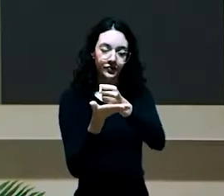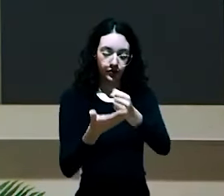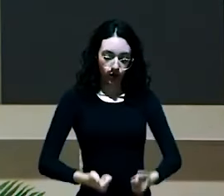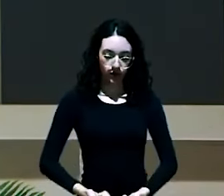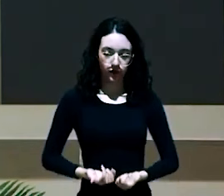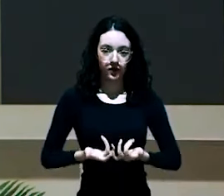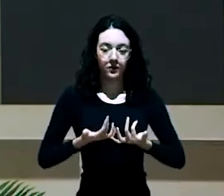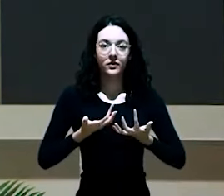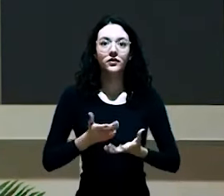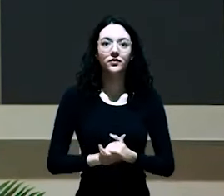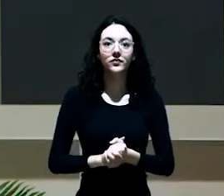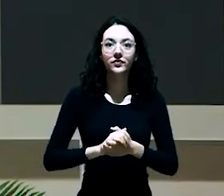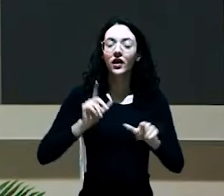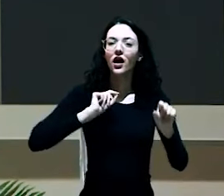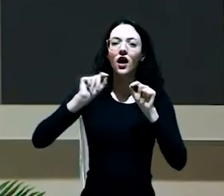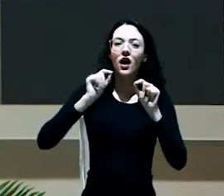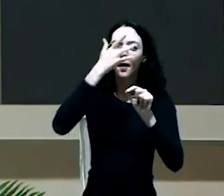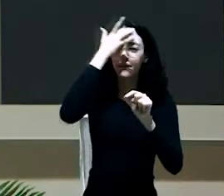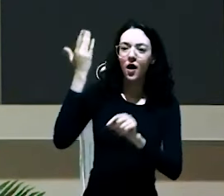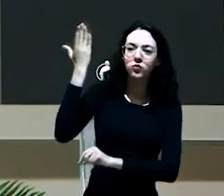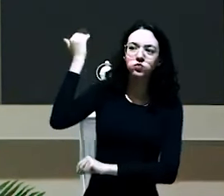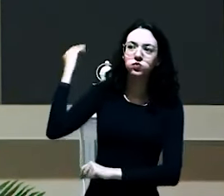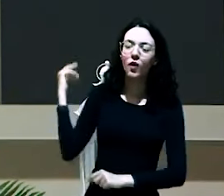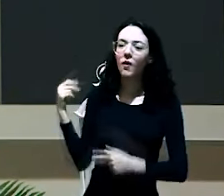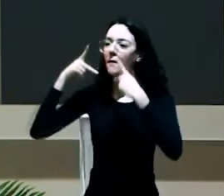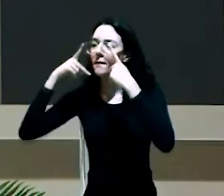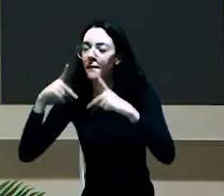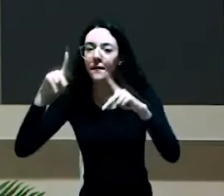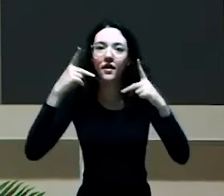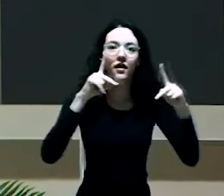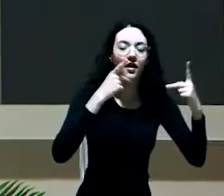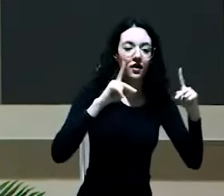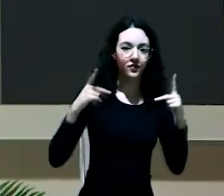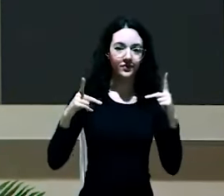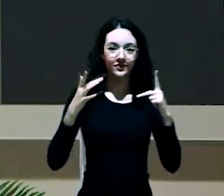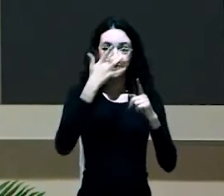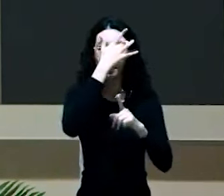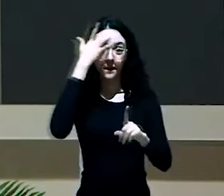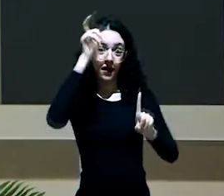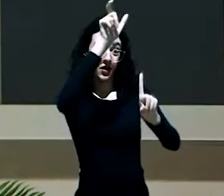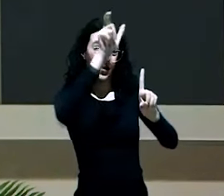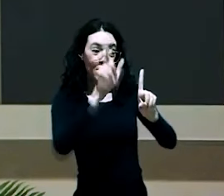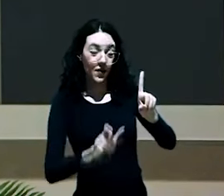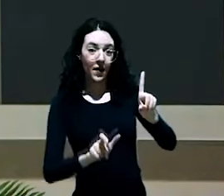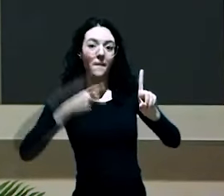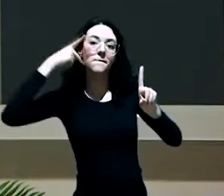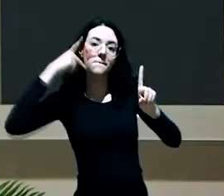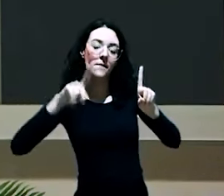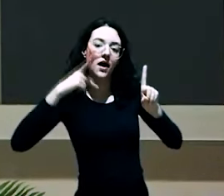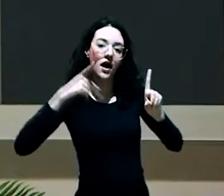o que pregavam eles? A justificação do pecador como a primeira graça